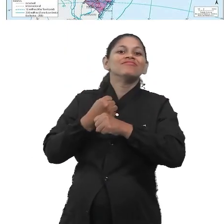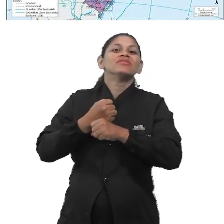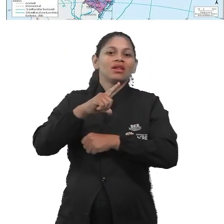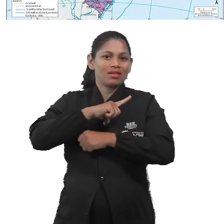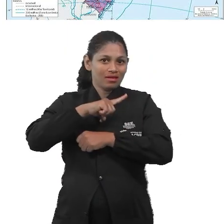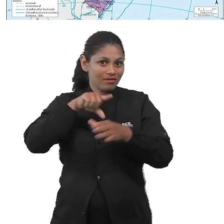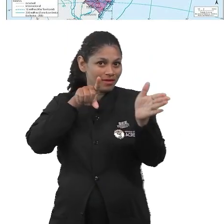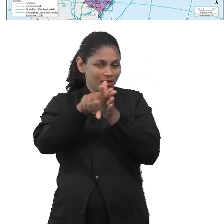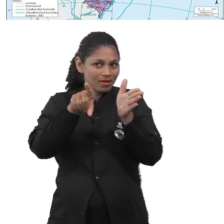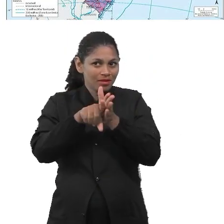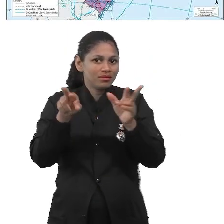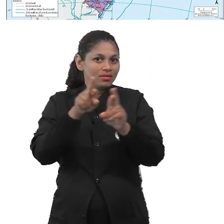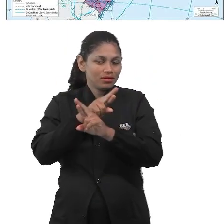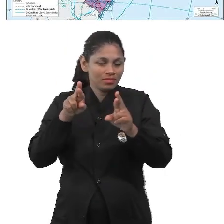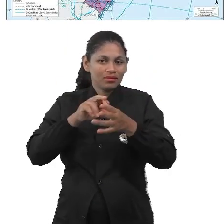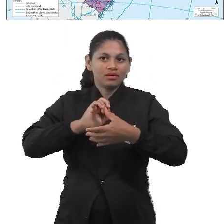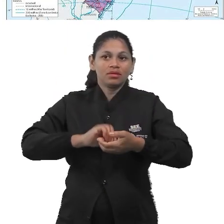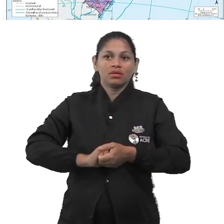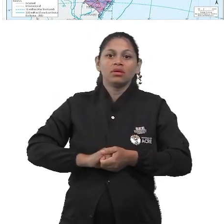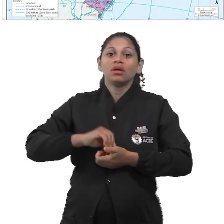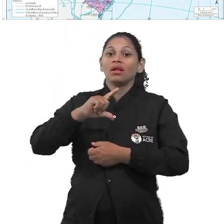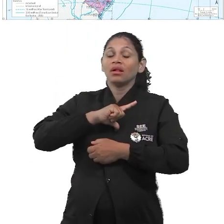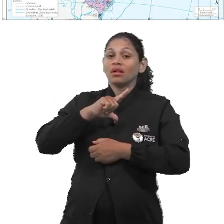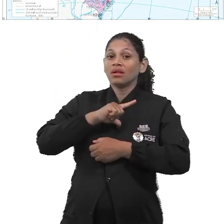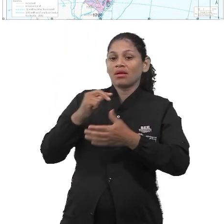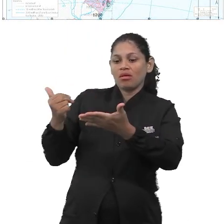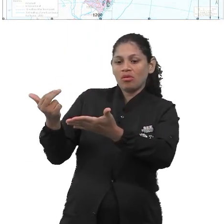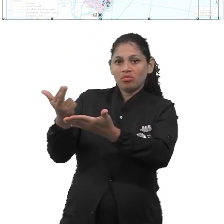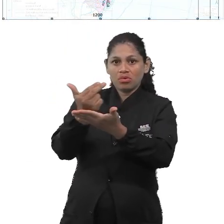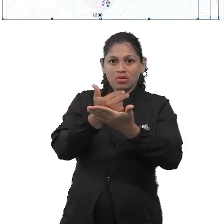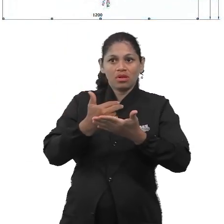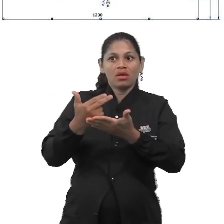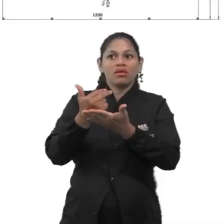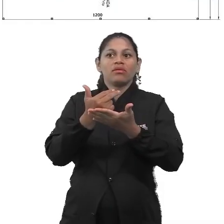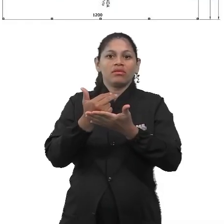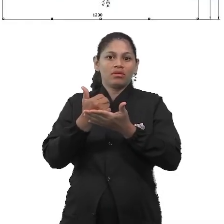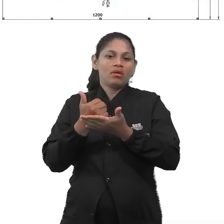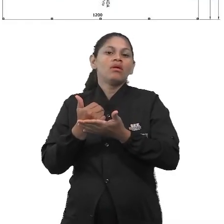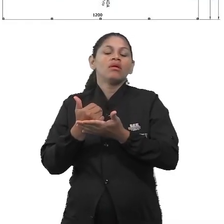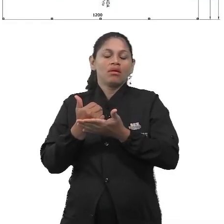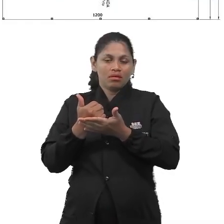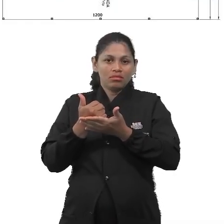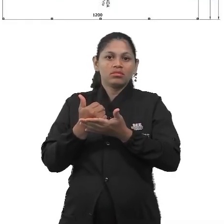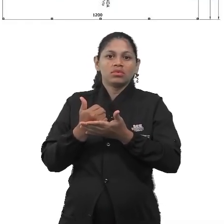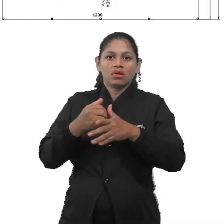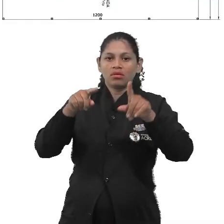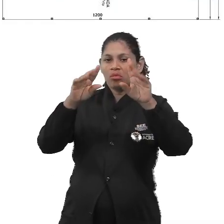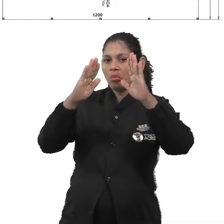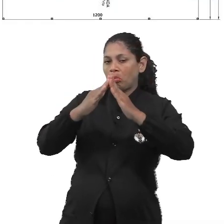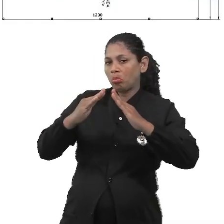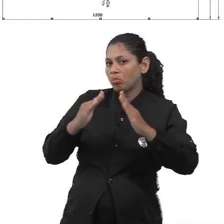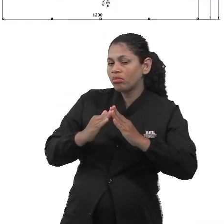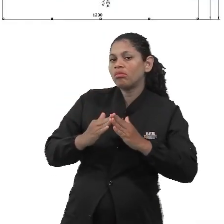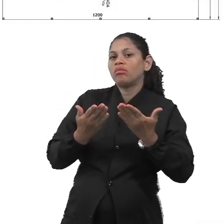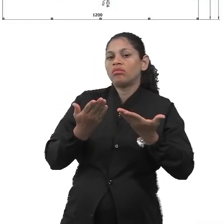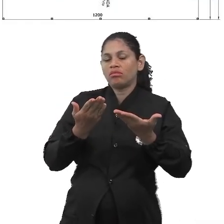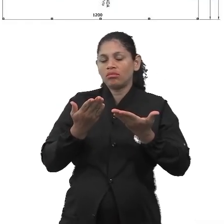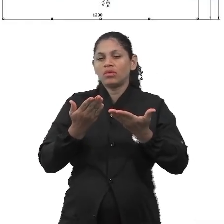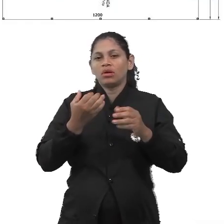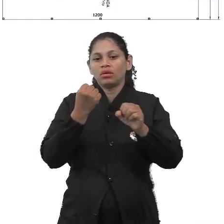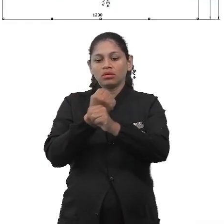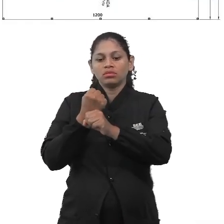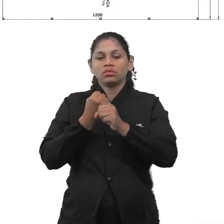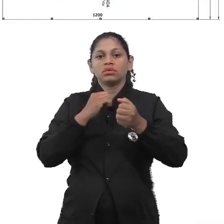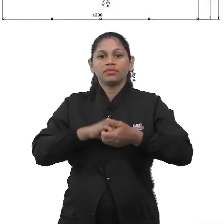temos a ideia de plantas, no caso aqui, planta baixa, tá? Aquelas plantazinhas que você utiliza em casa, né, para